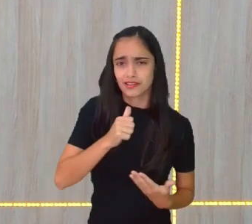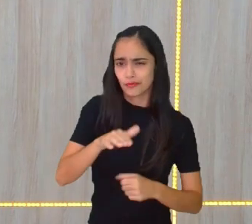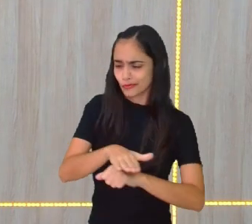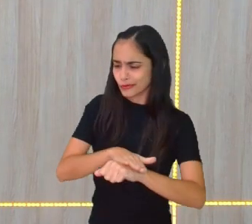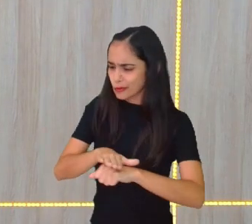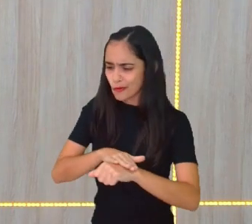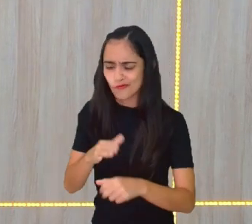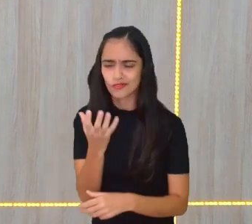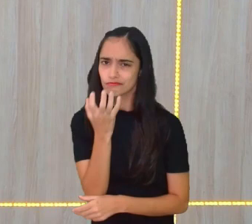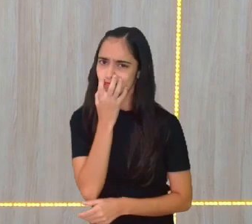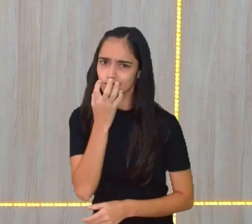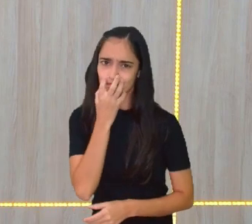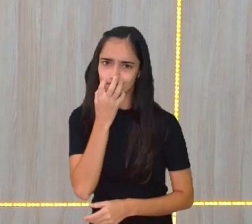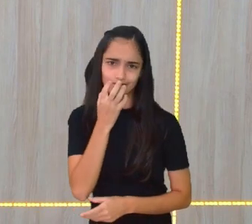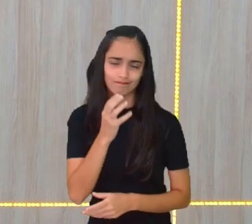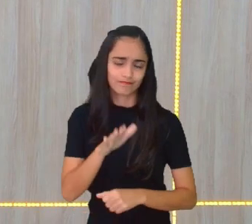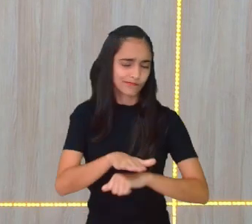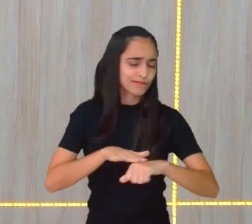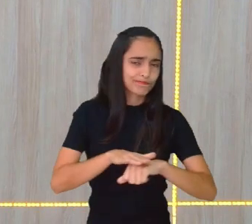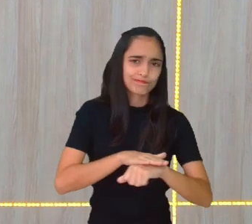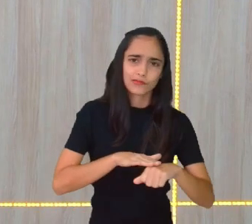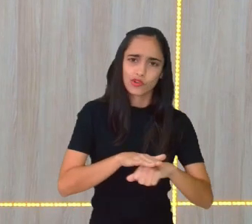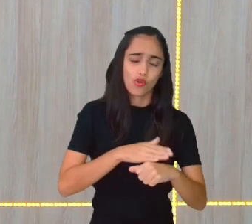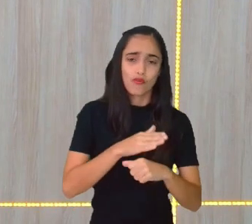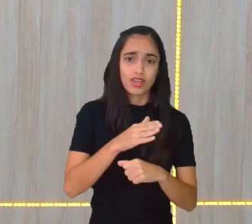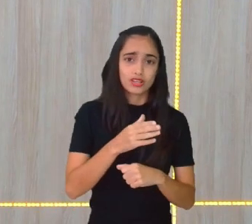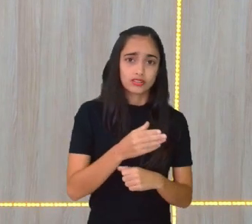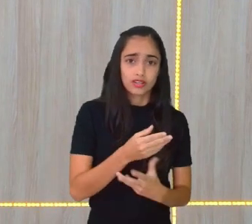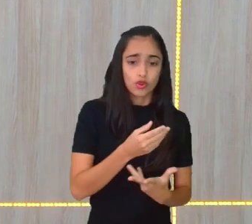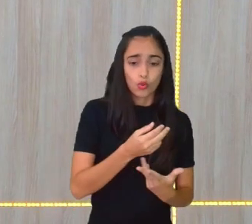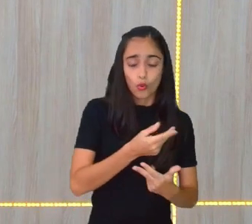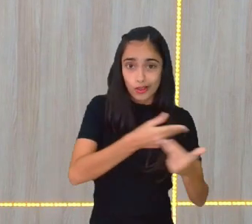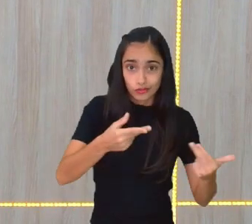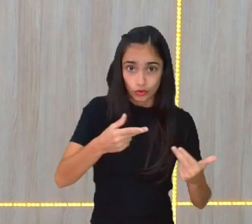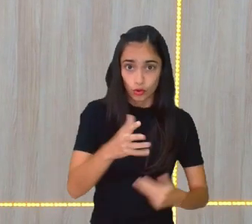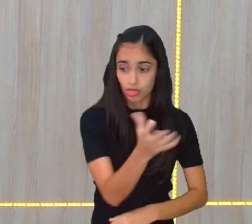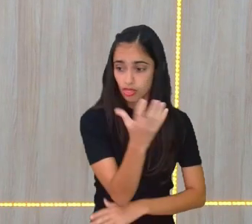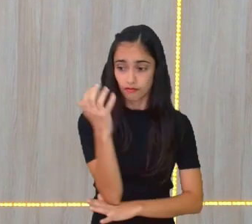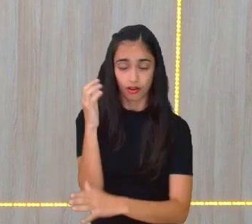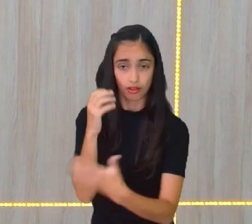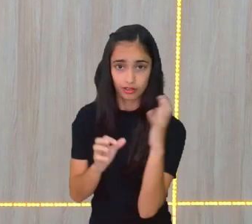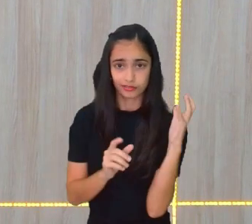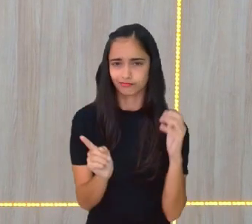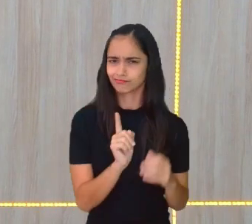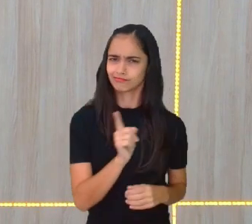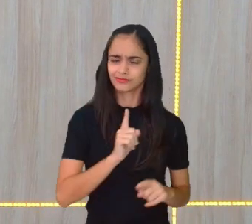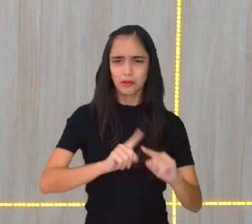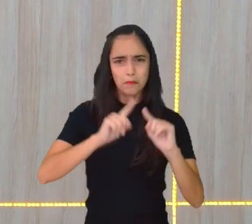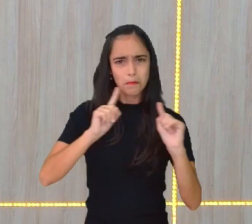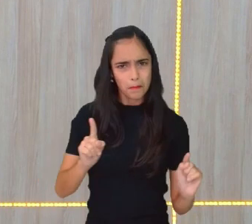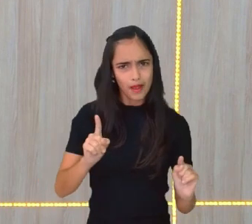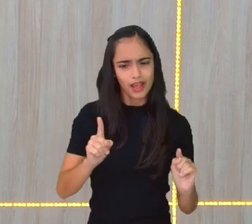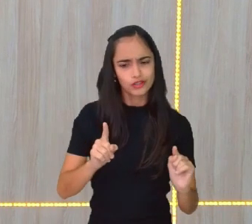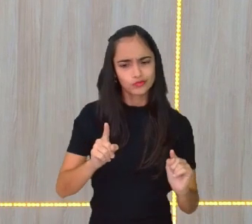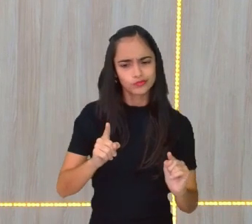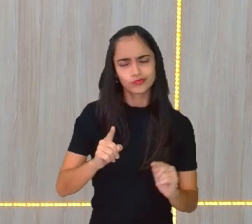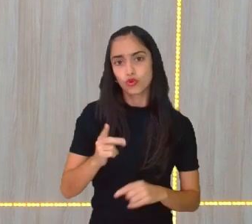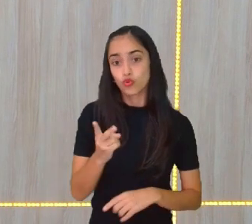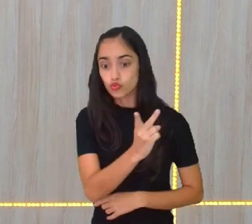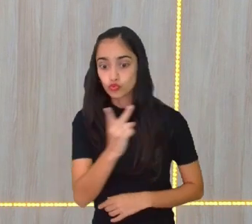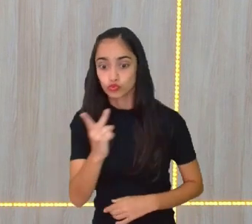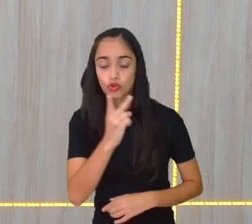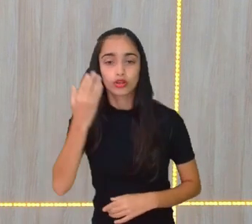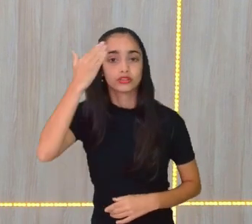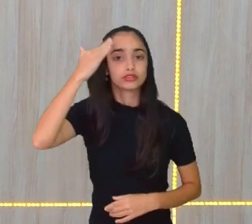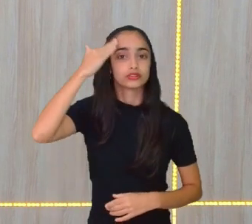cachorro, ela não está conversando com os seres mágicos da floresta, mas ao mesmo tempo os dois entendem ali o que está acontecendo. Então quando